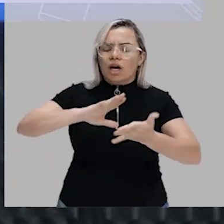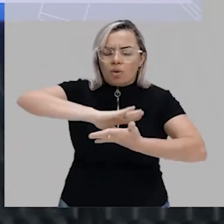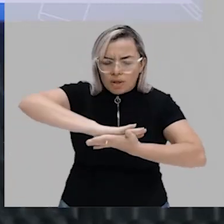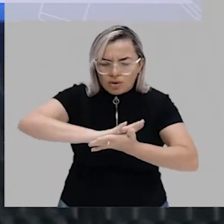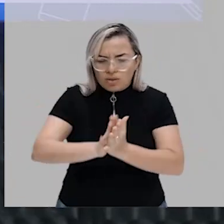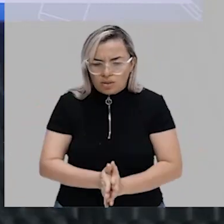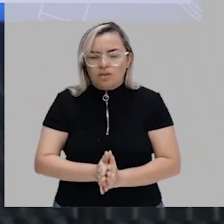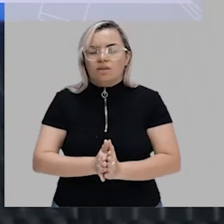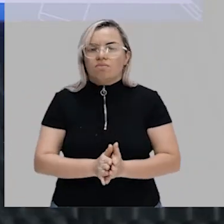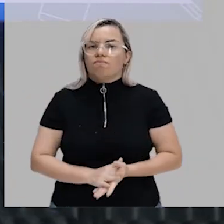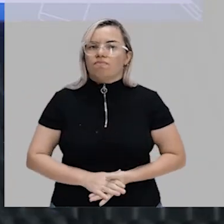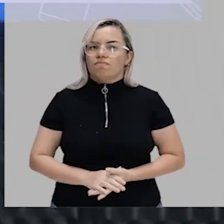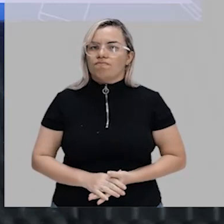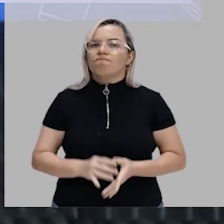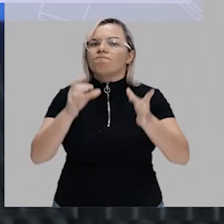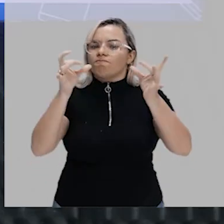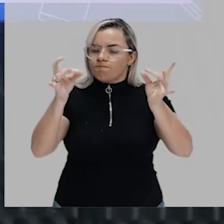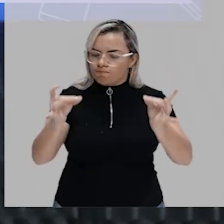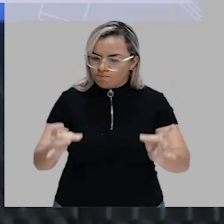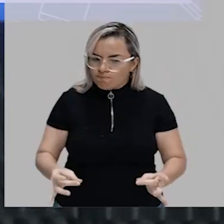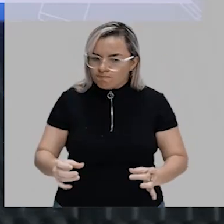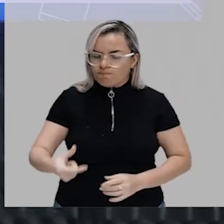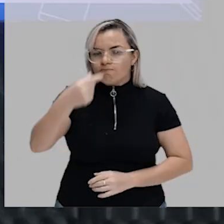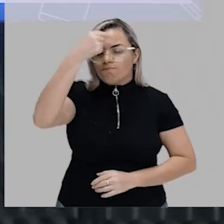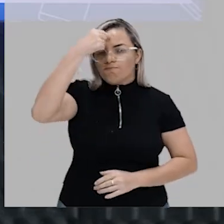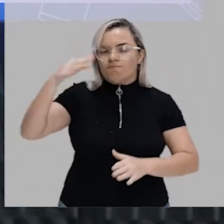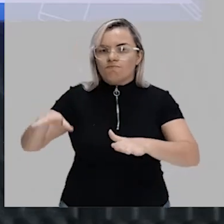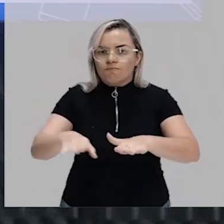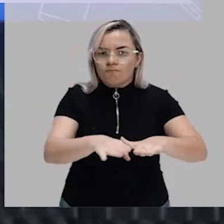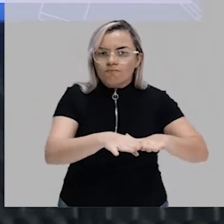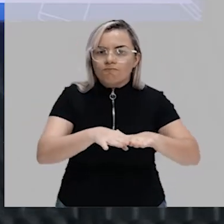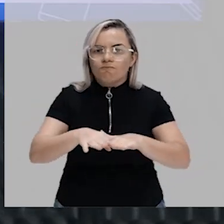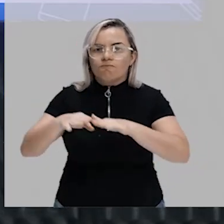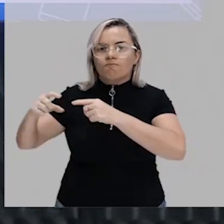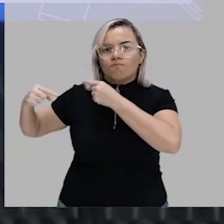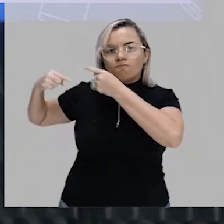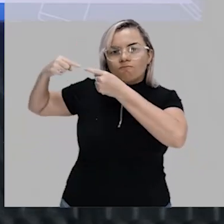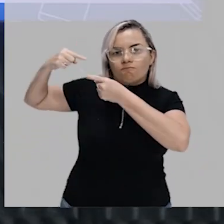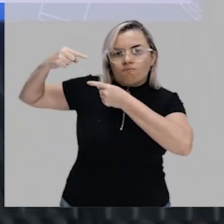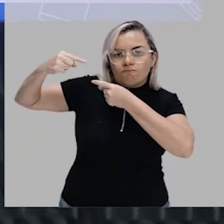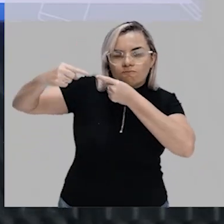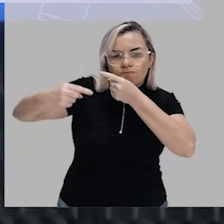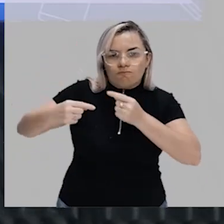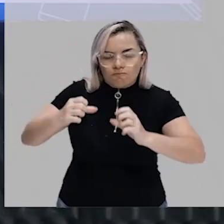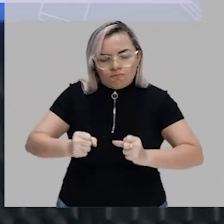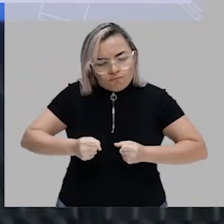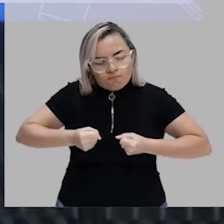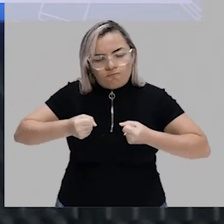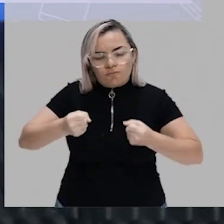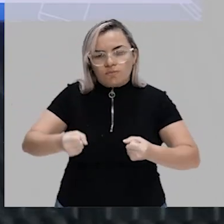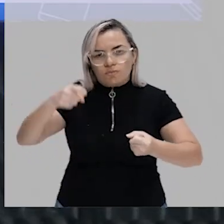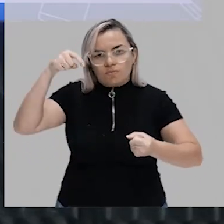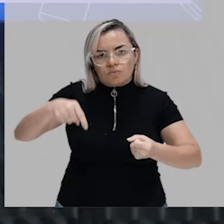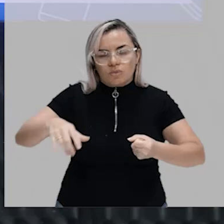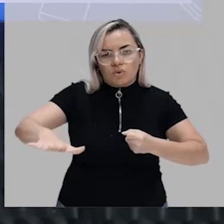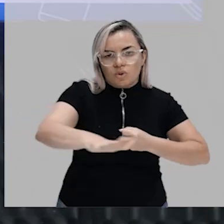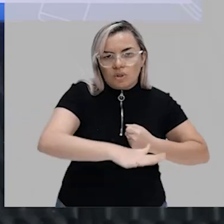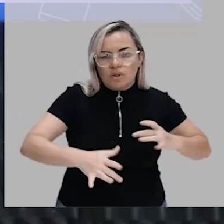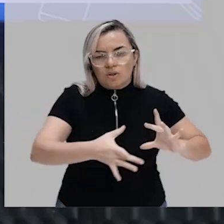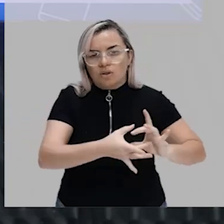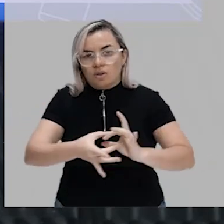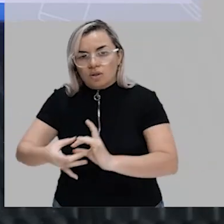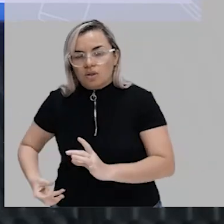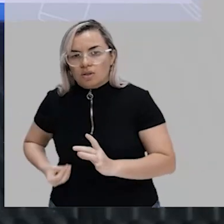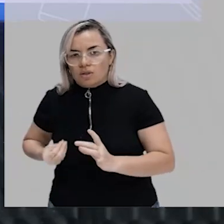só, detalhe, o senso comum, quando transmitido e consolidado, ele constrói